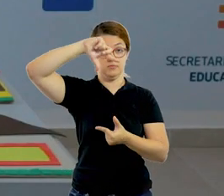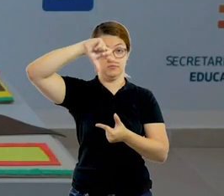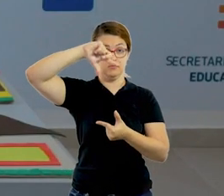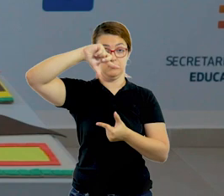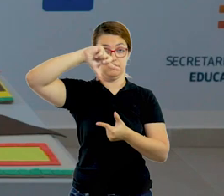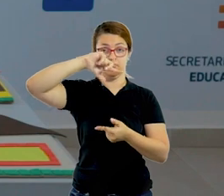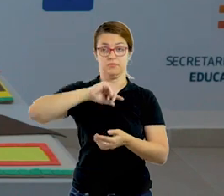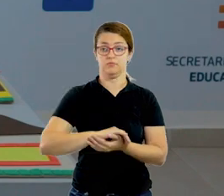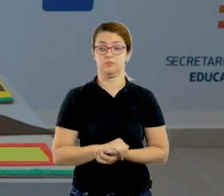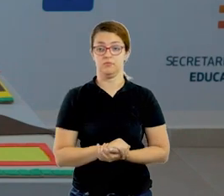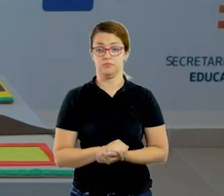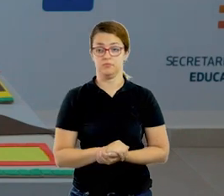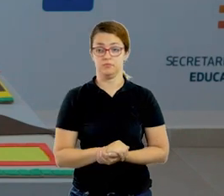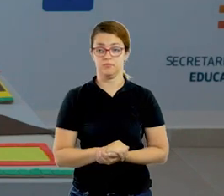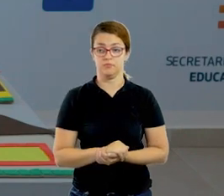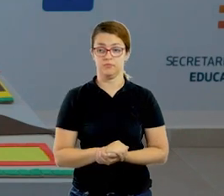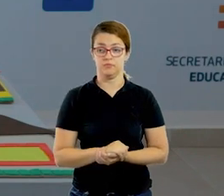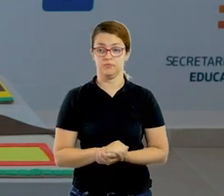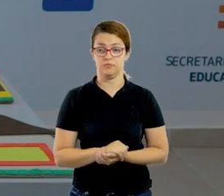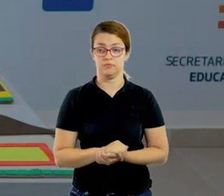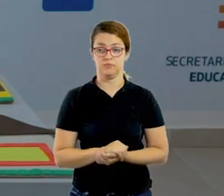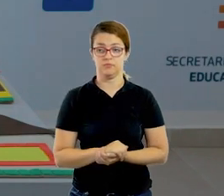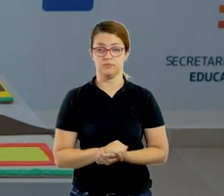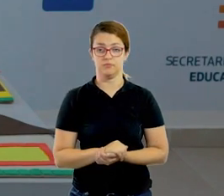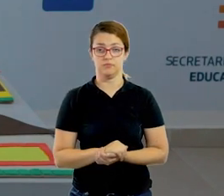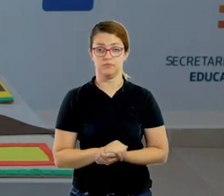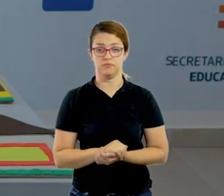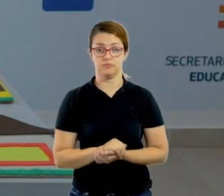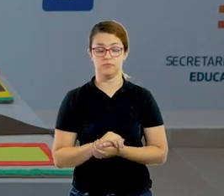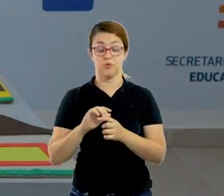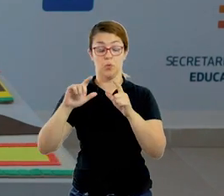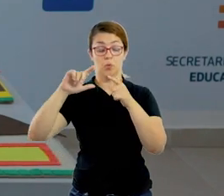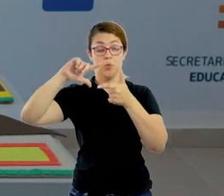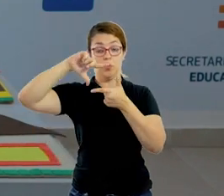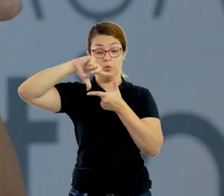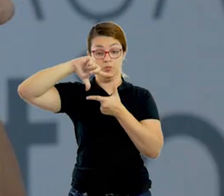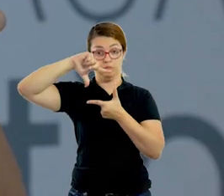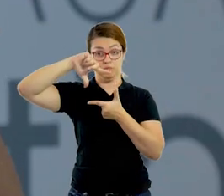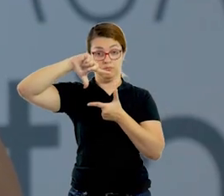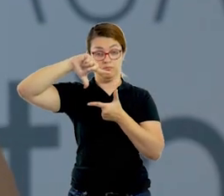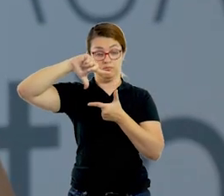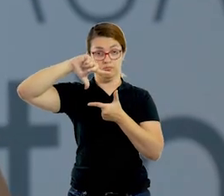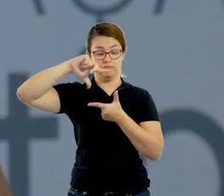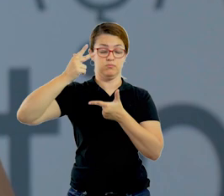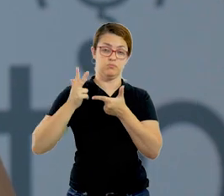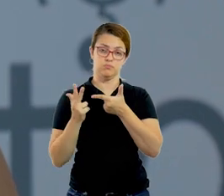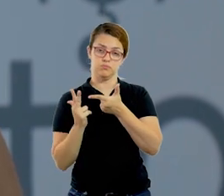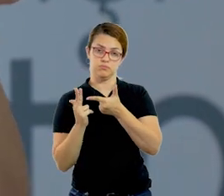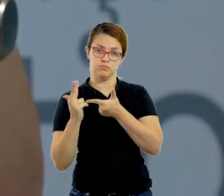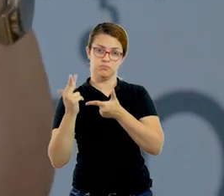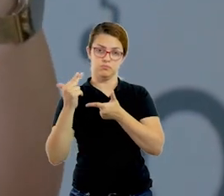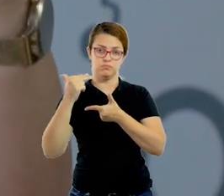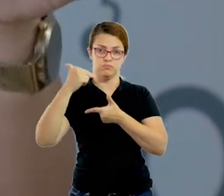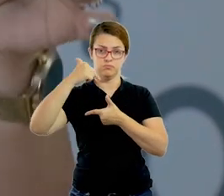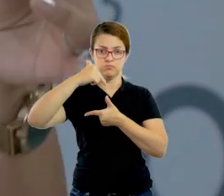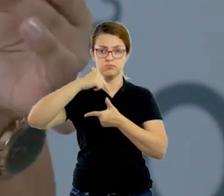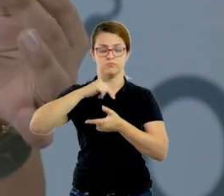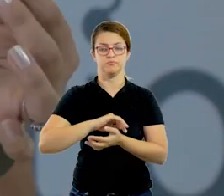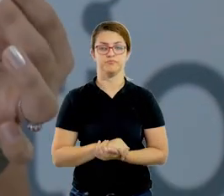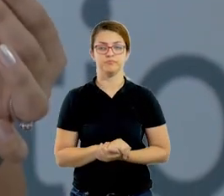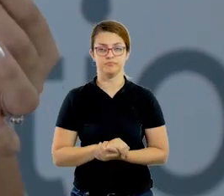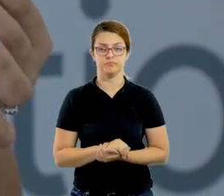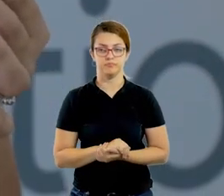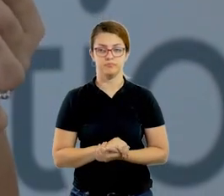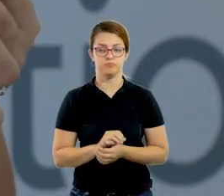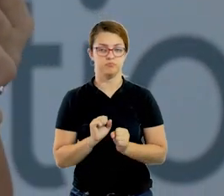retângulos, nós vamos cortar, olha aqui, quadrados, tá? Aqui já tava mais ou menos do